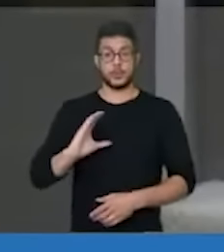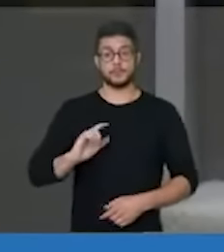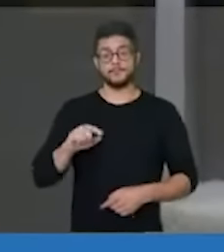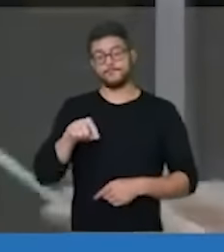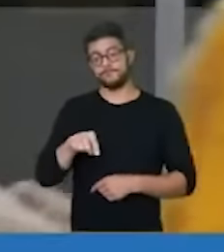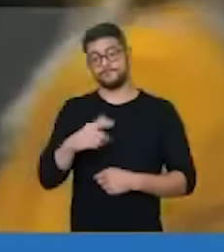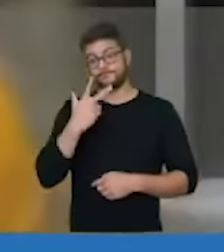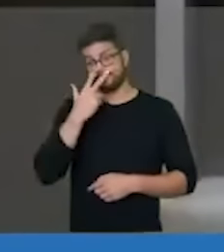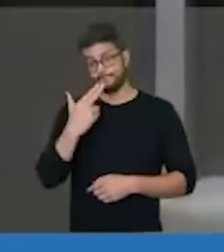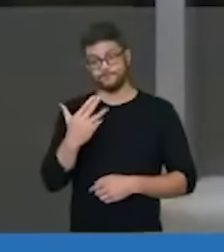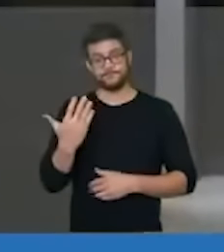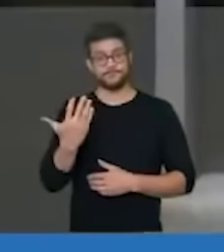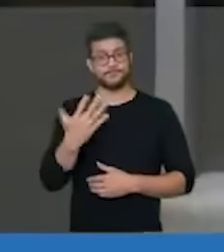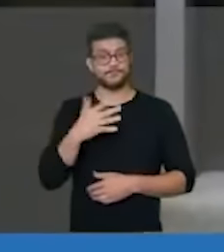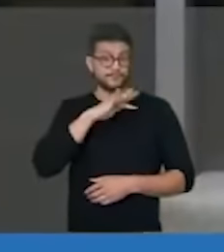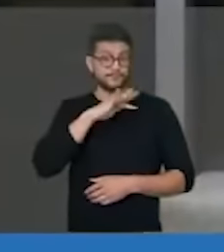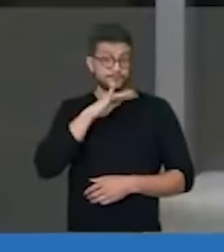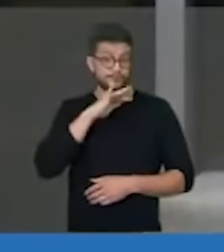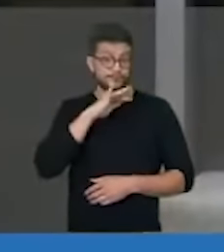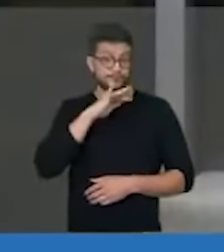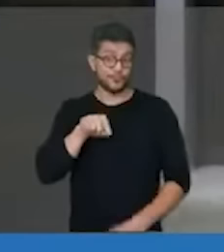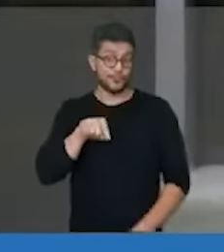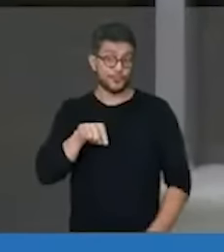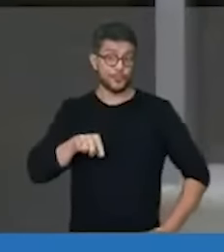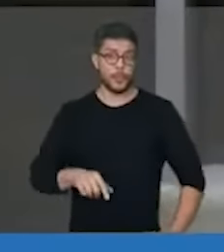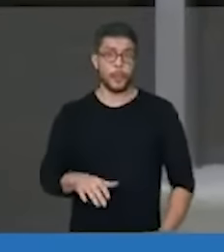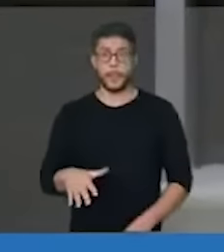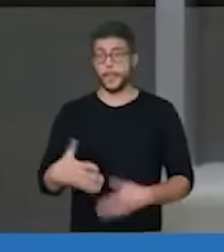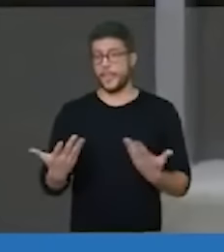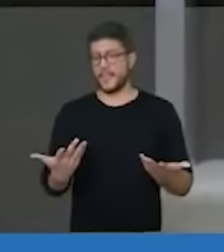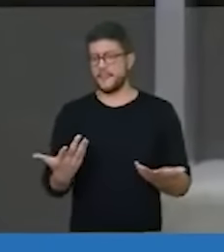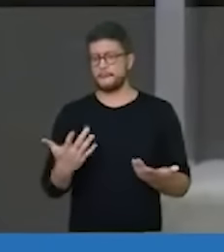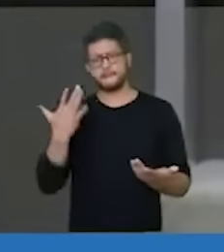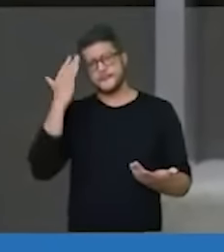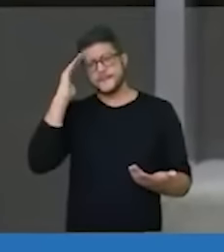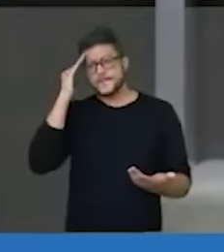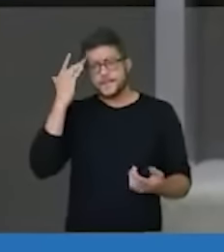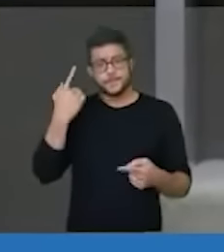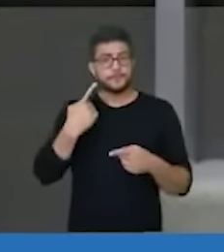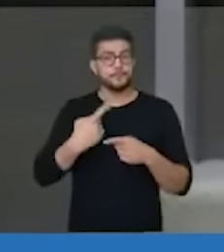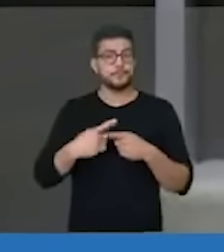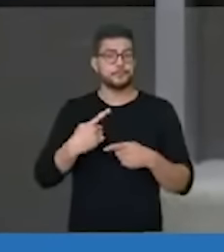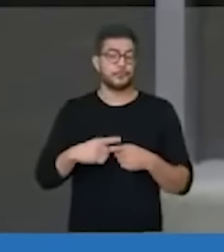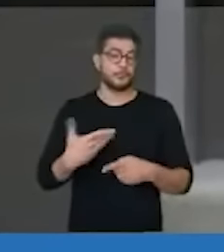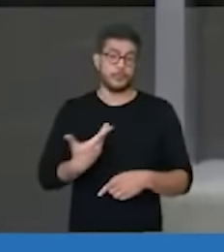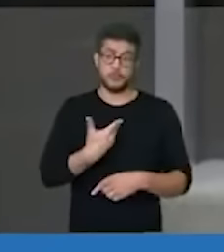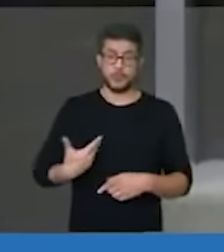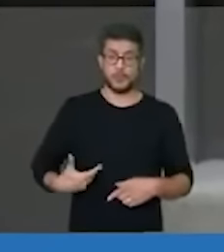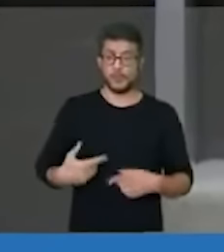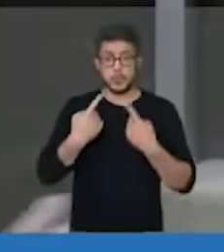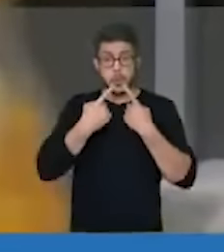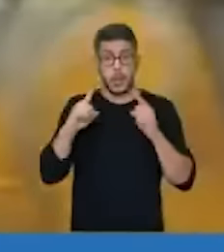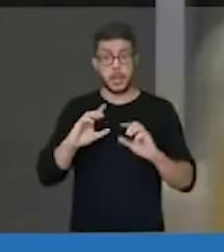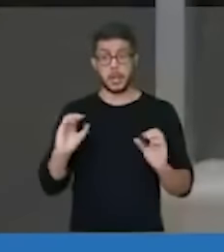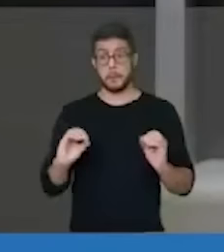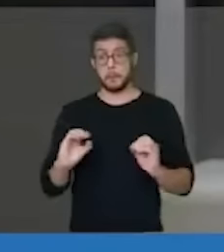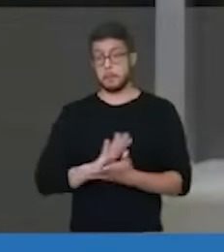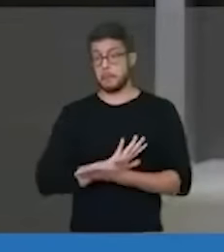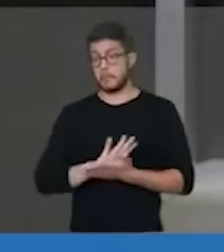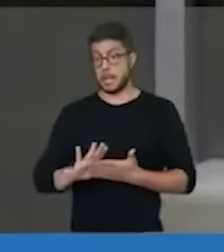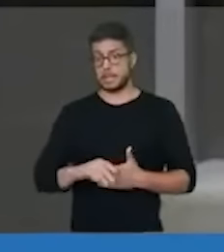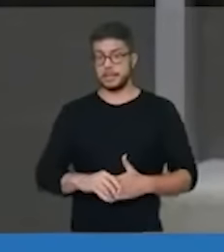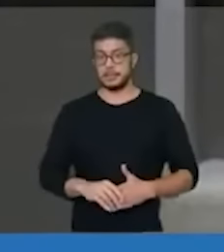como a parte da base do governo não reclama a sua autonomia e a sua capacidade de